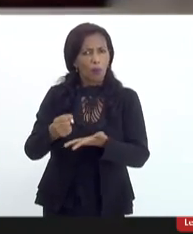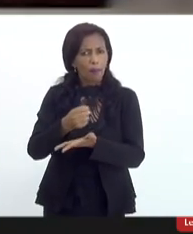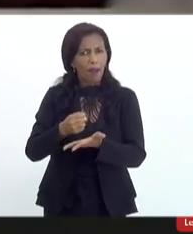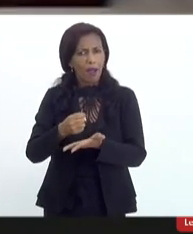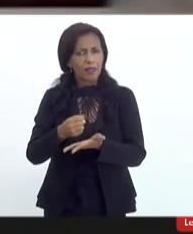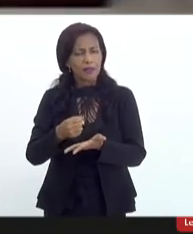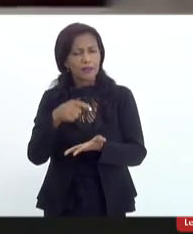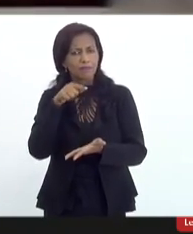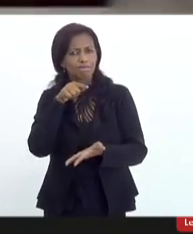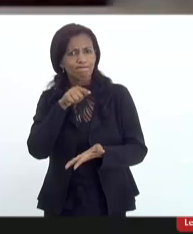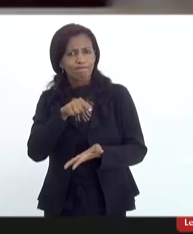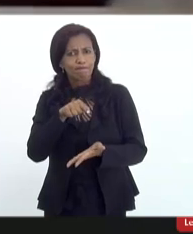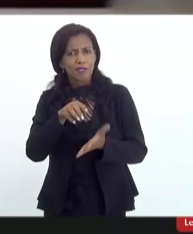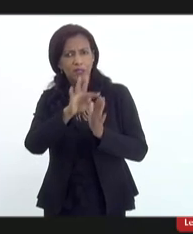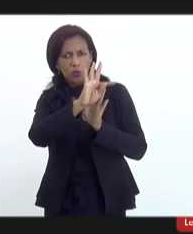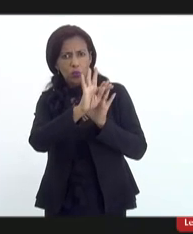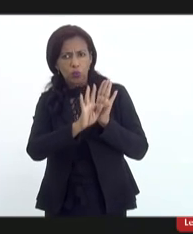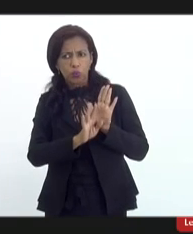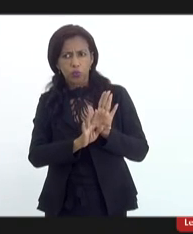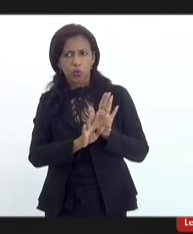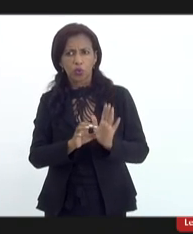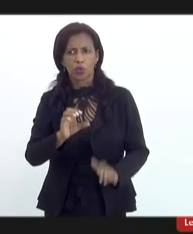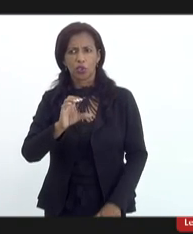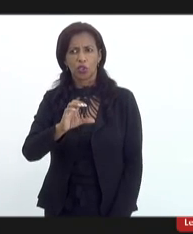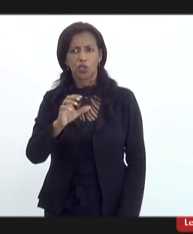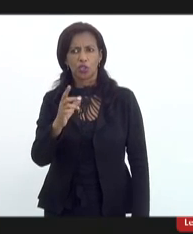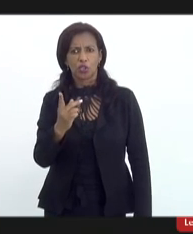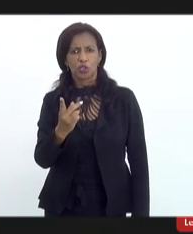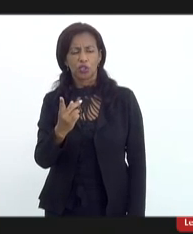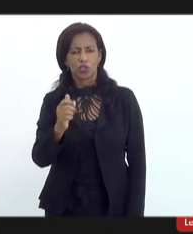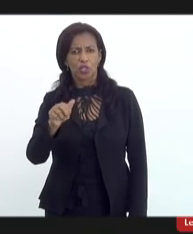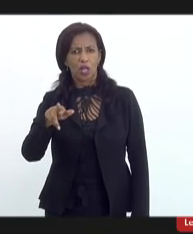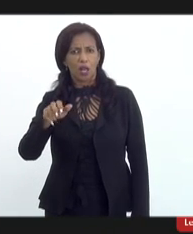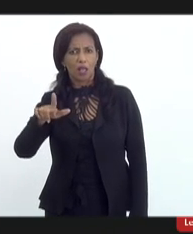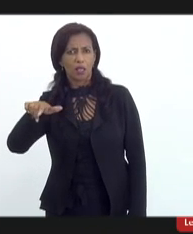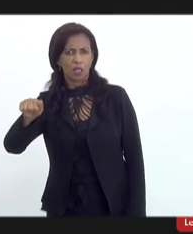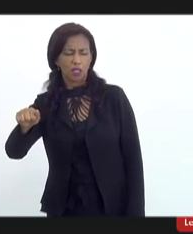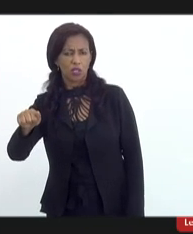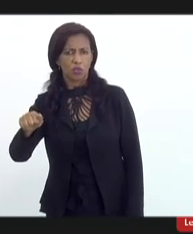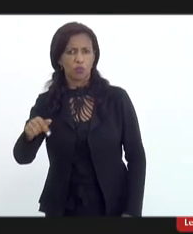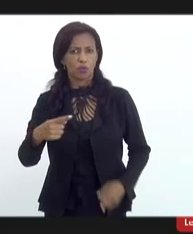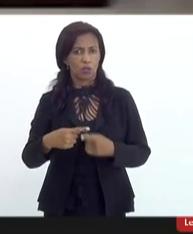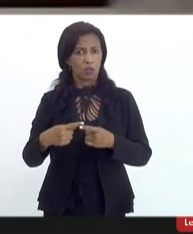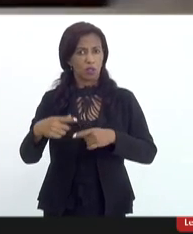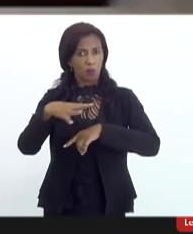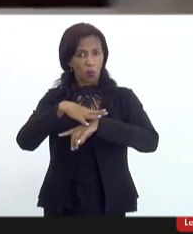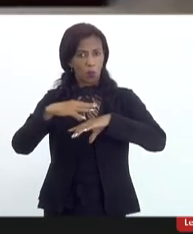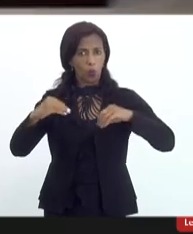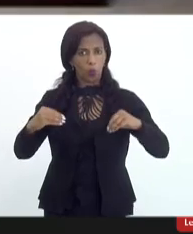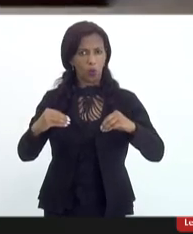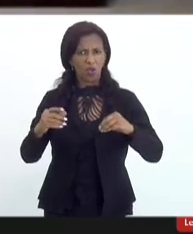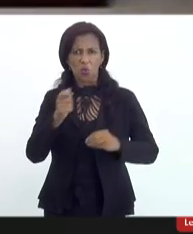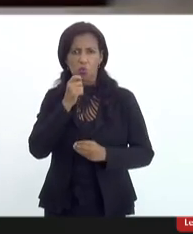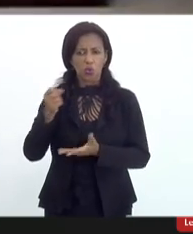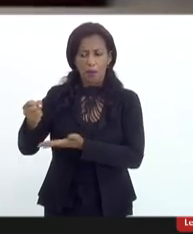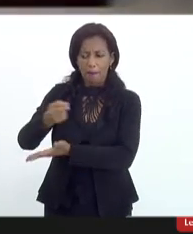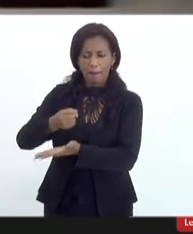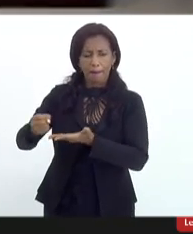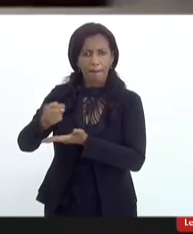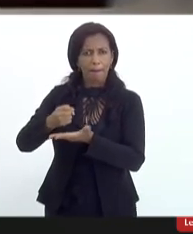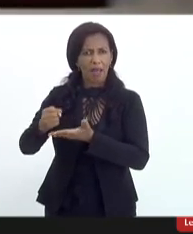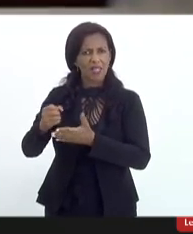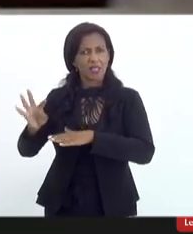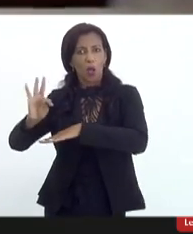dispositivos penais, charlatanismo e curandeirismo, que sem qualquer base teológica,